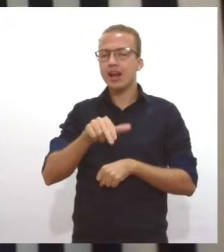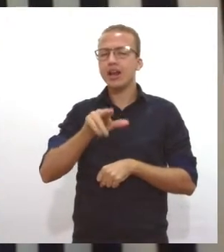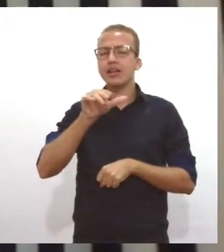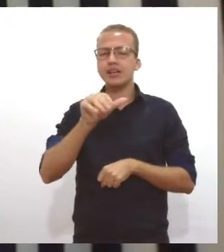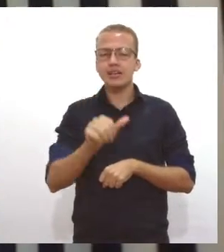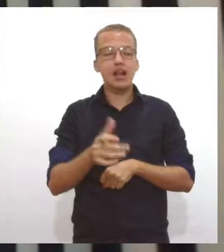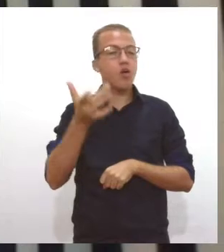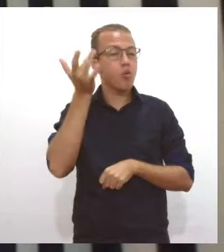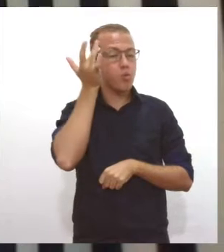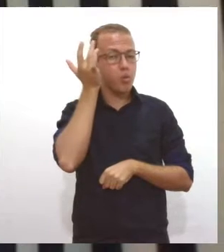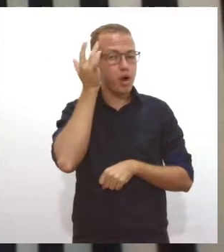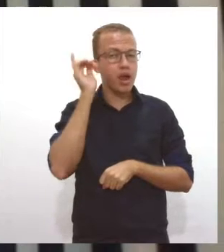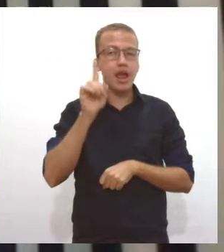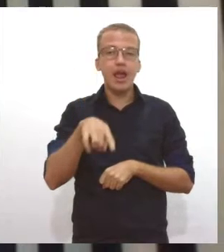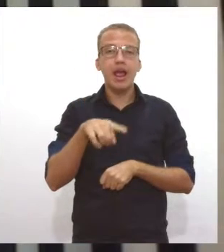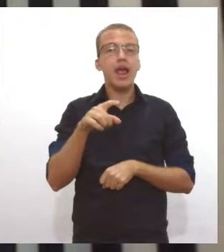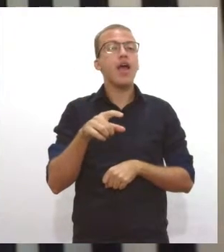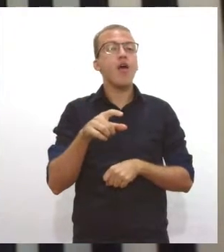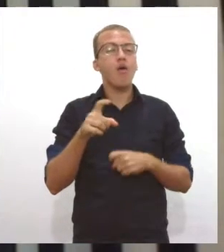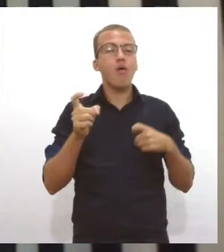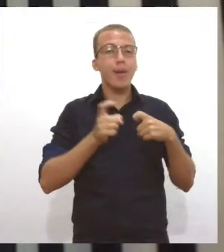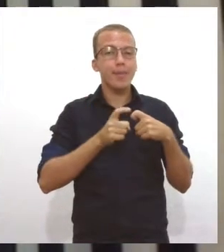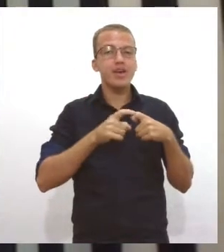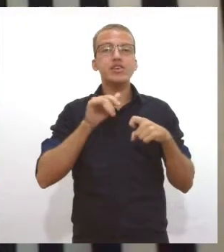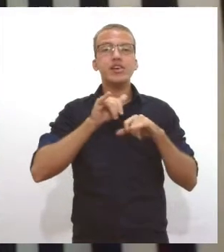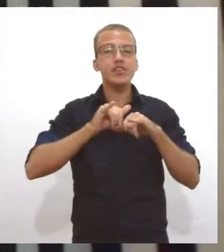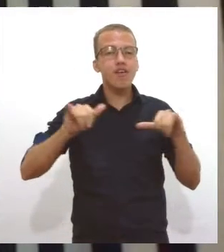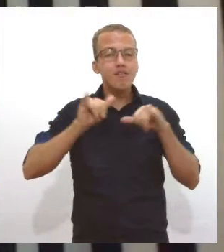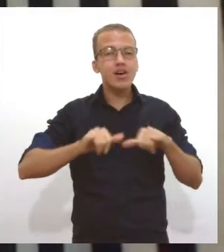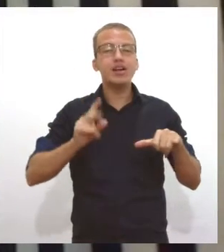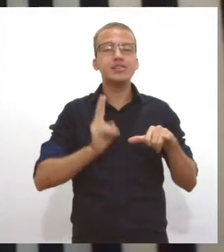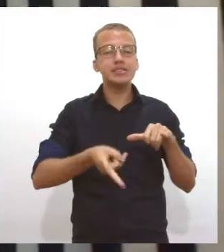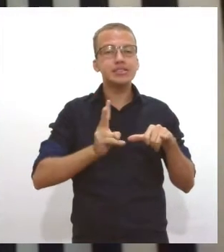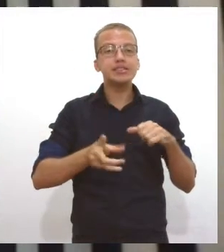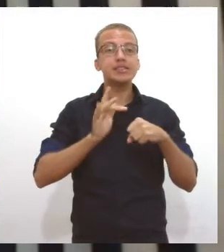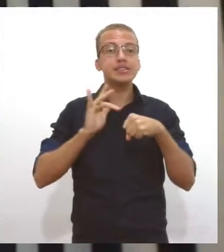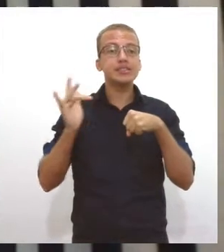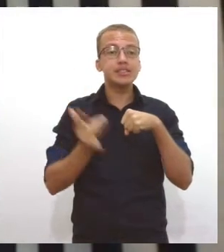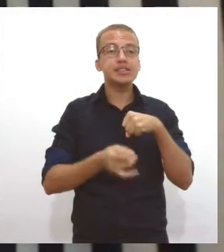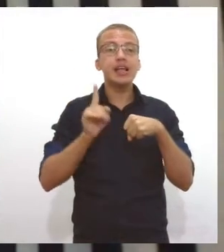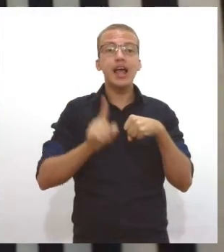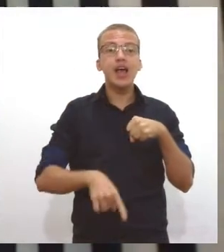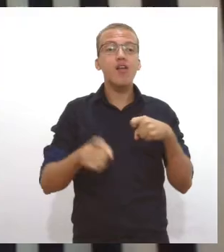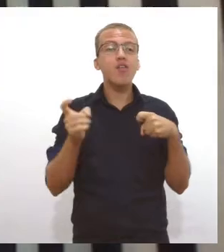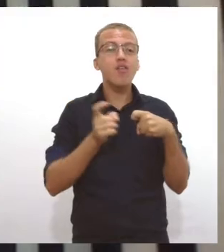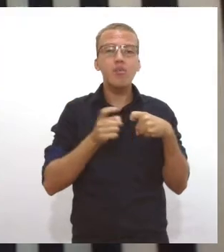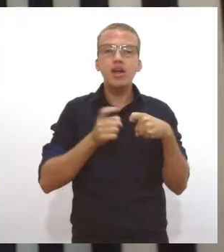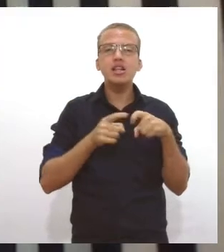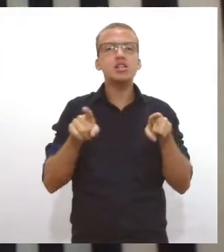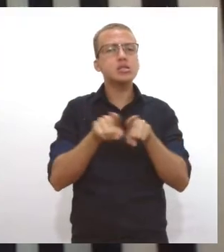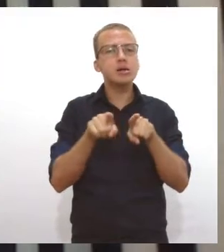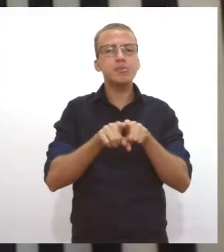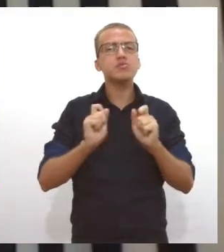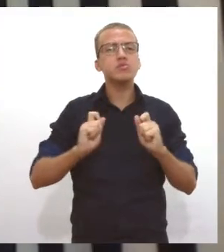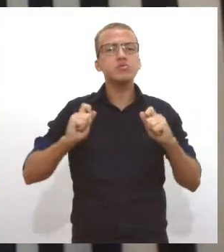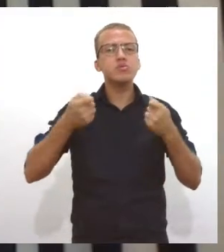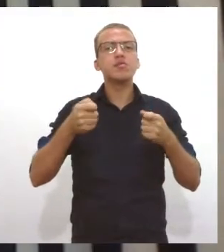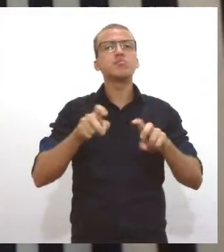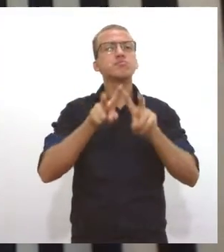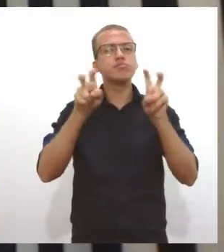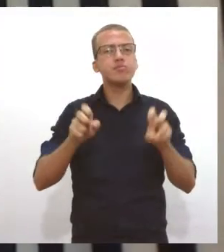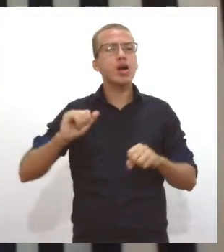médica que eu sigo nas redes sociais ela tem sido uma base médica e mais para levantar a bandeira da importância que